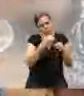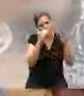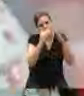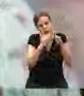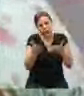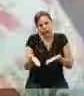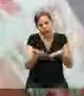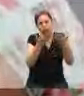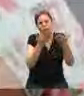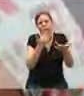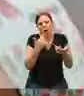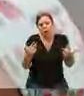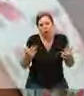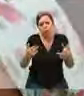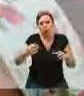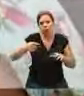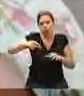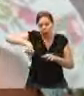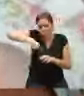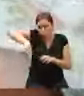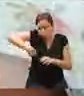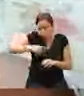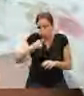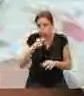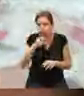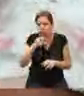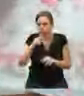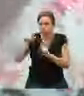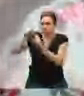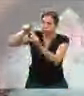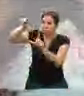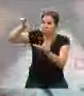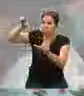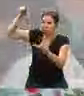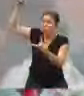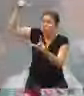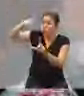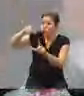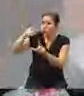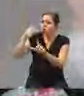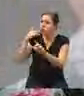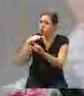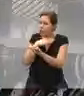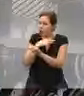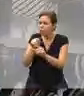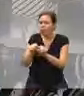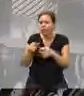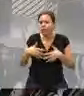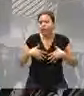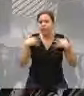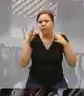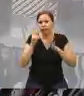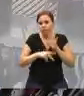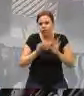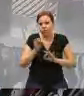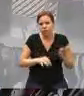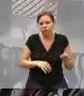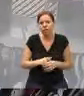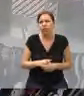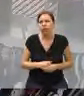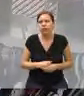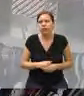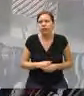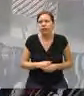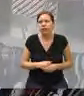alimentos, poço artesiano e até placa solar já tem. E eu fico muito orgulhosa desse projeto. O venezuelano